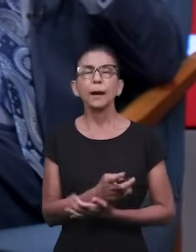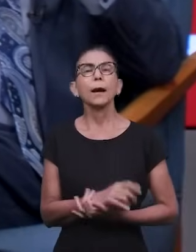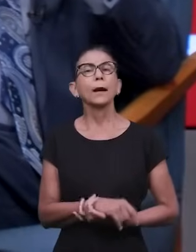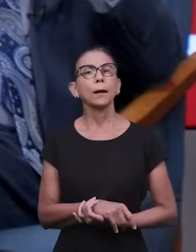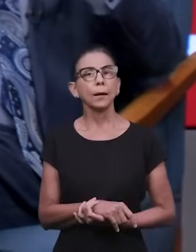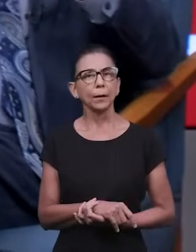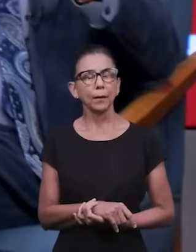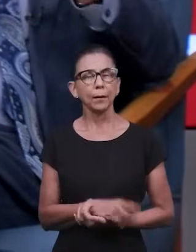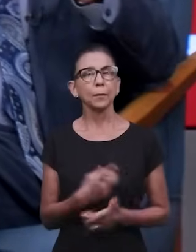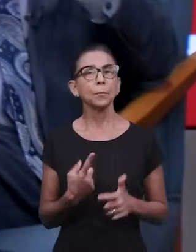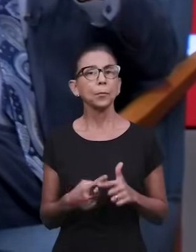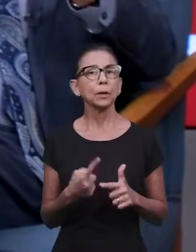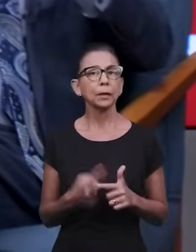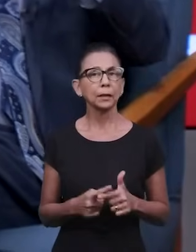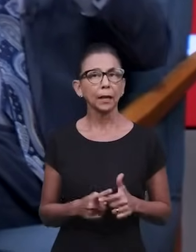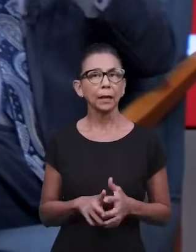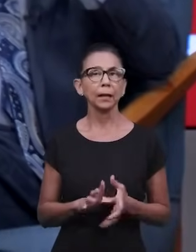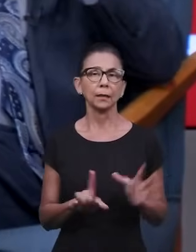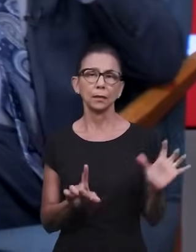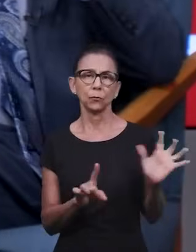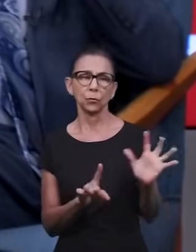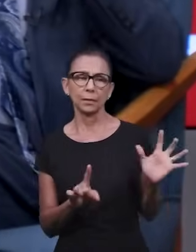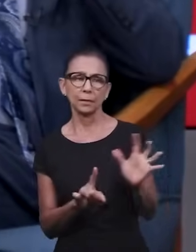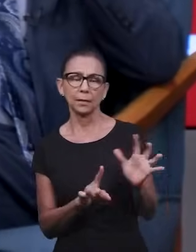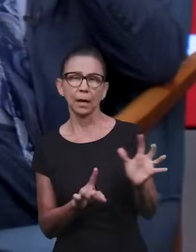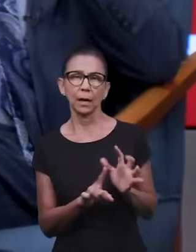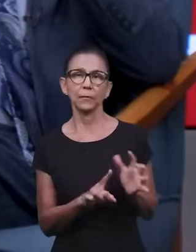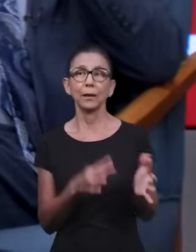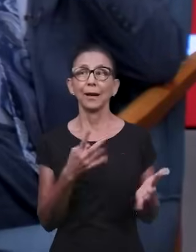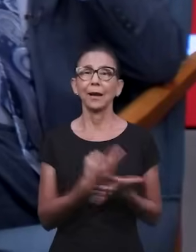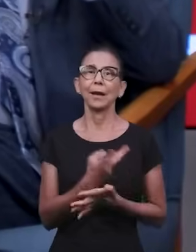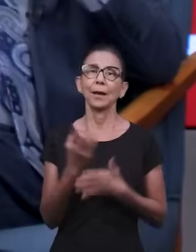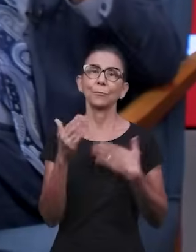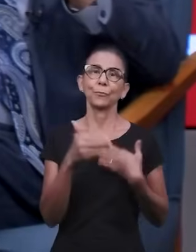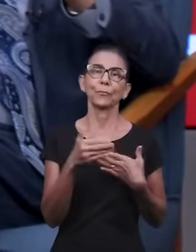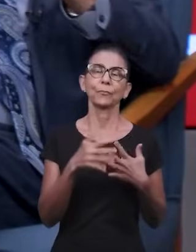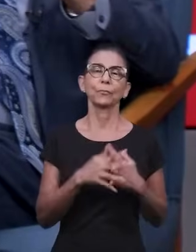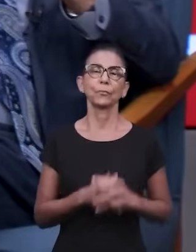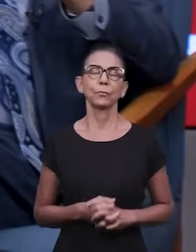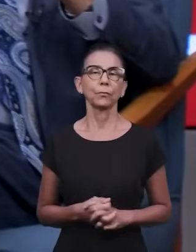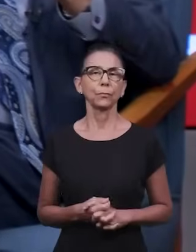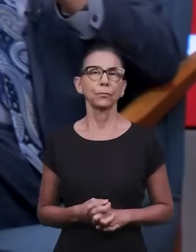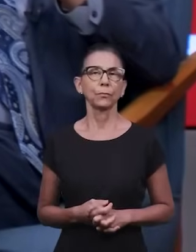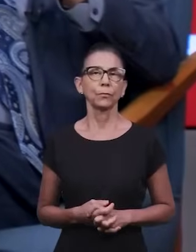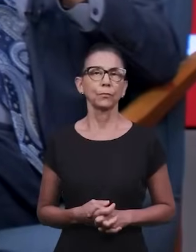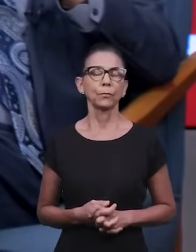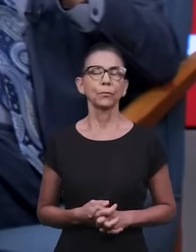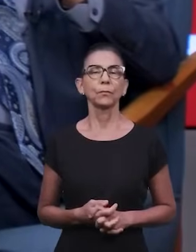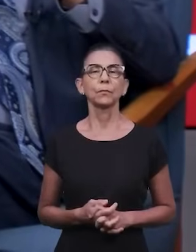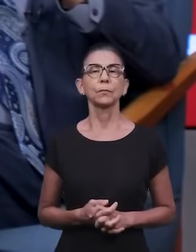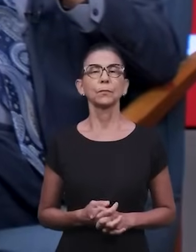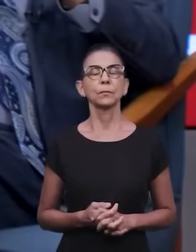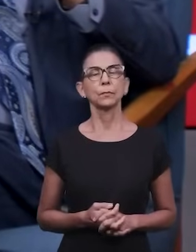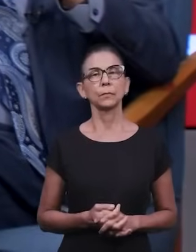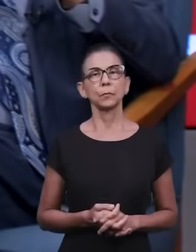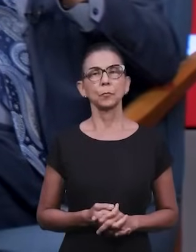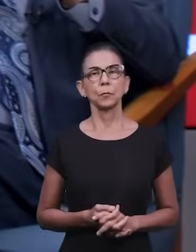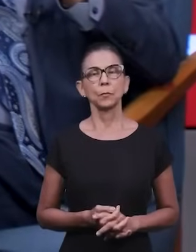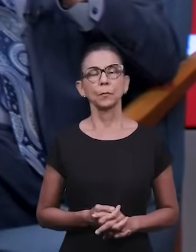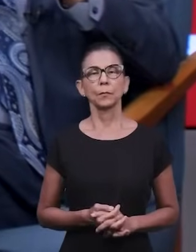erro e Paulo explica isso na carta aos Efésios quando eles estão ligados